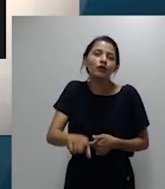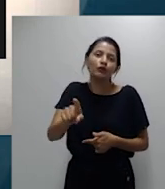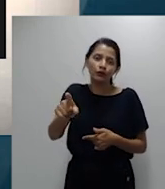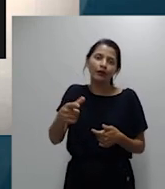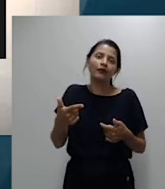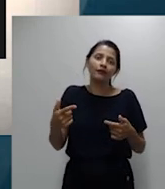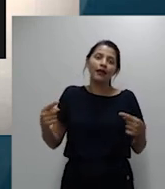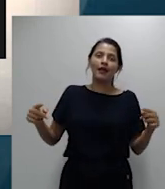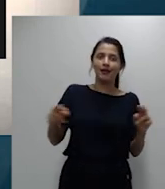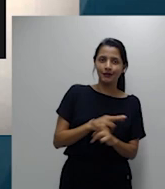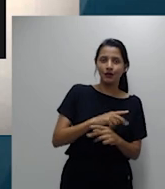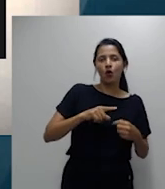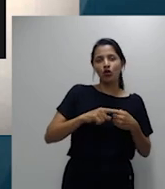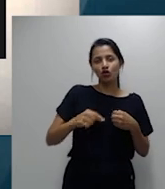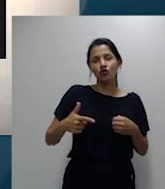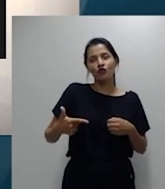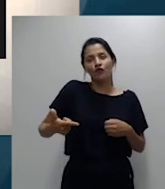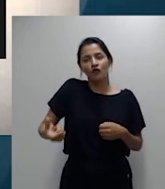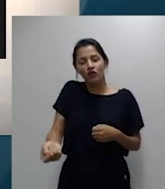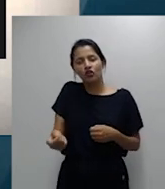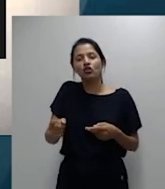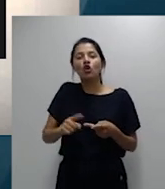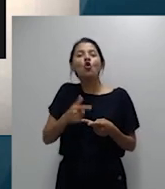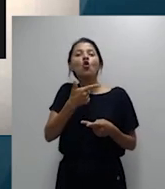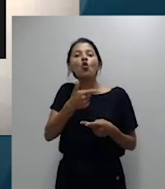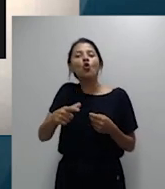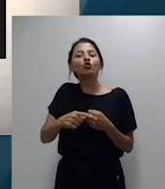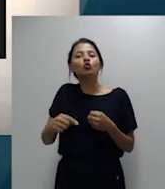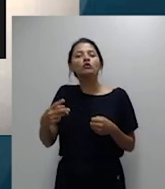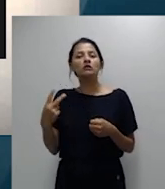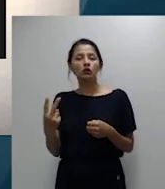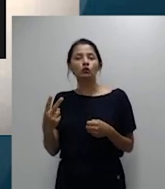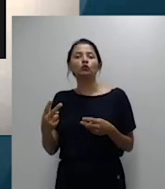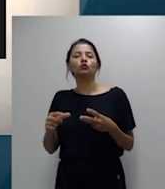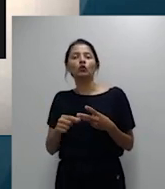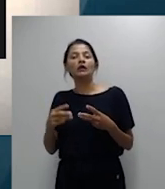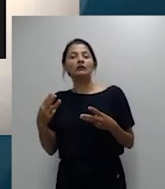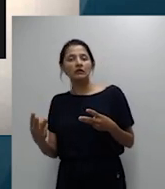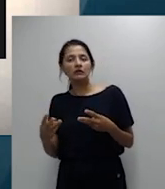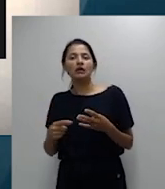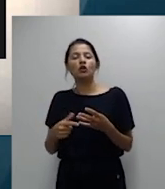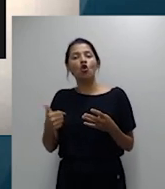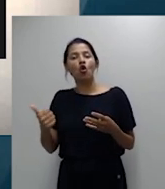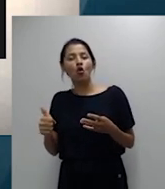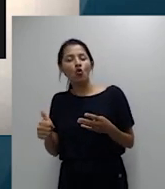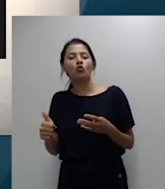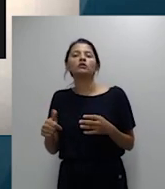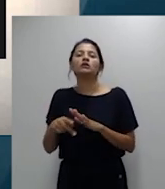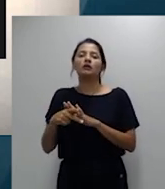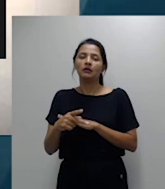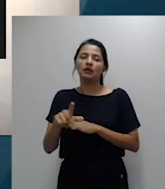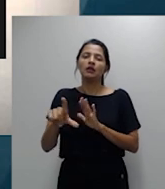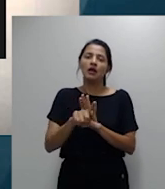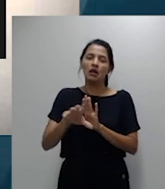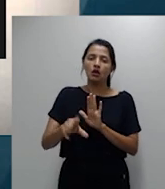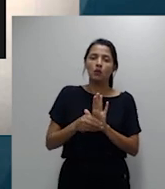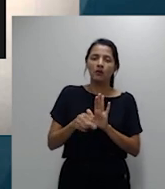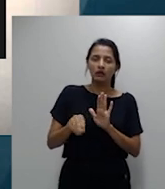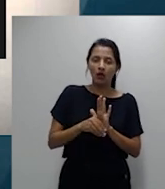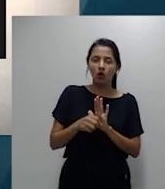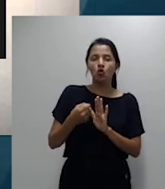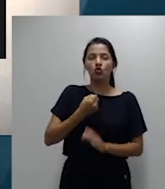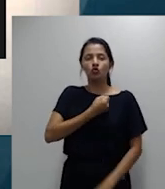antigo 20 além dos artigos 2º 3º e onze de setembro P1 da lei complementar